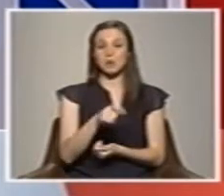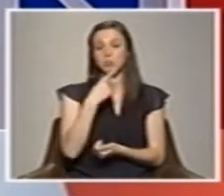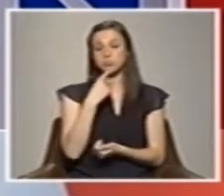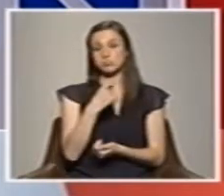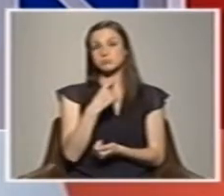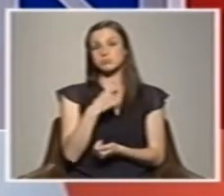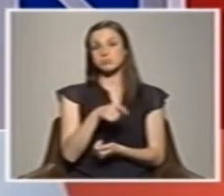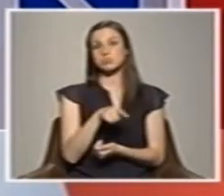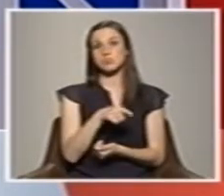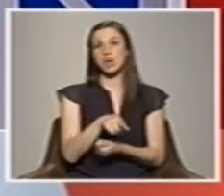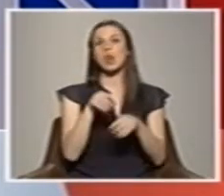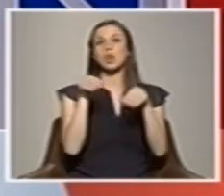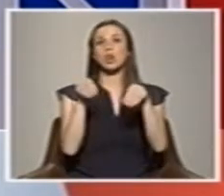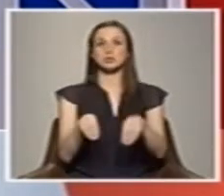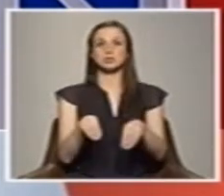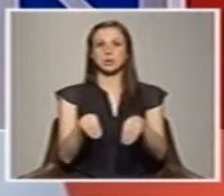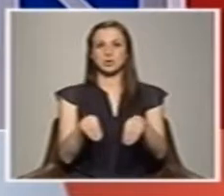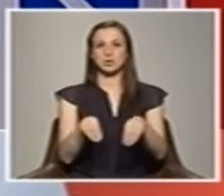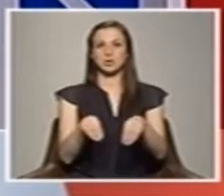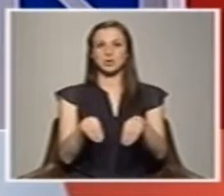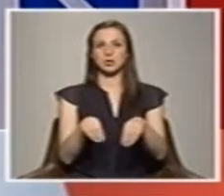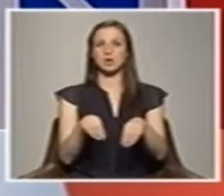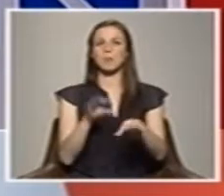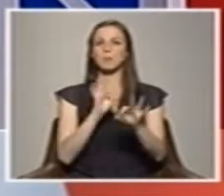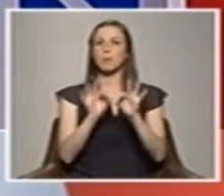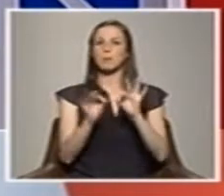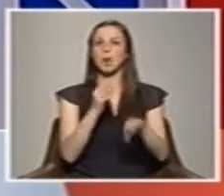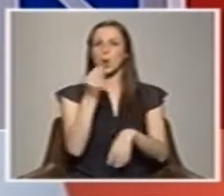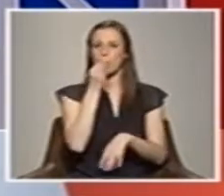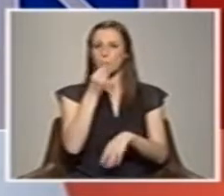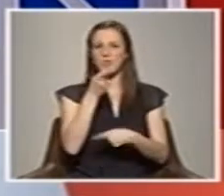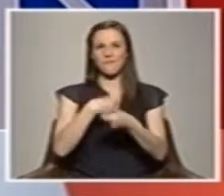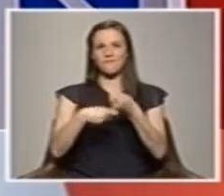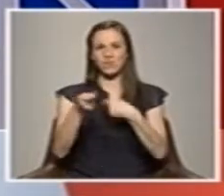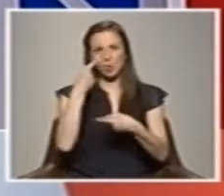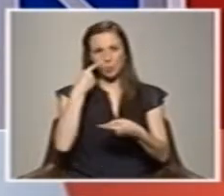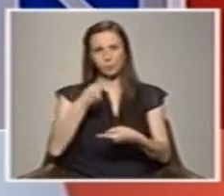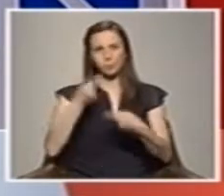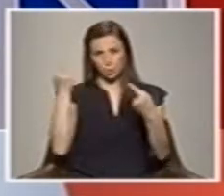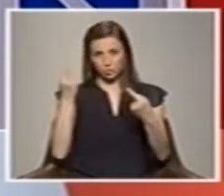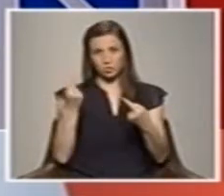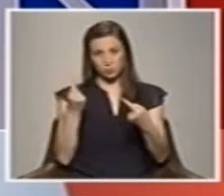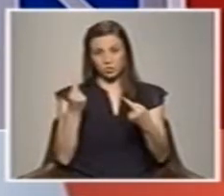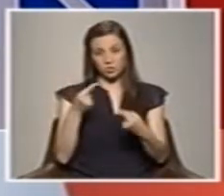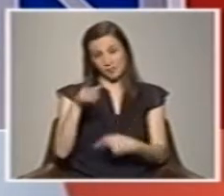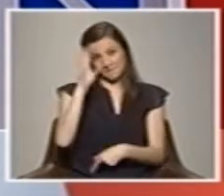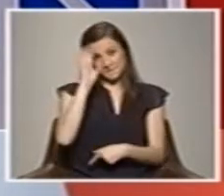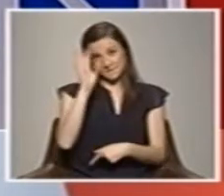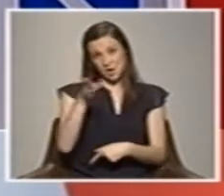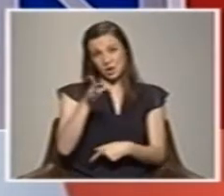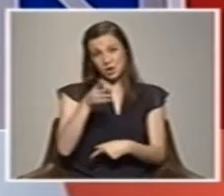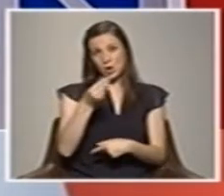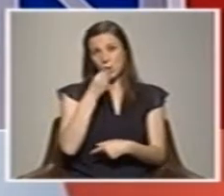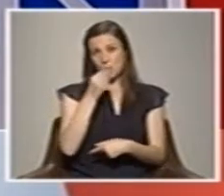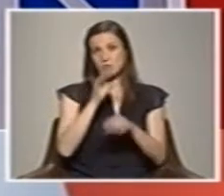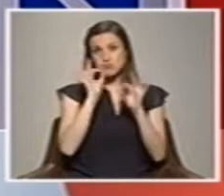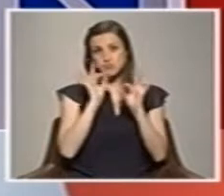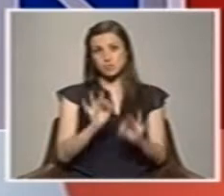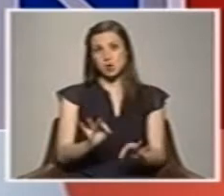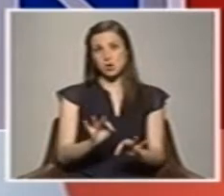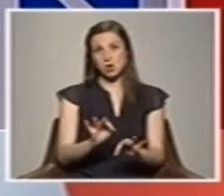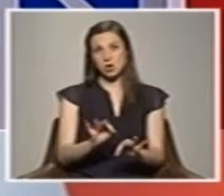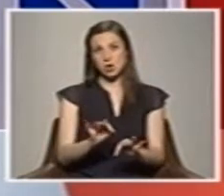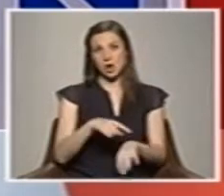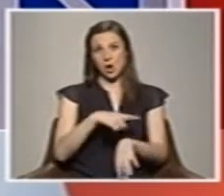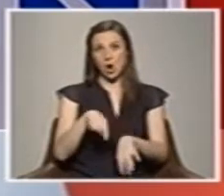em lojas onde há confecção de alimentos para venda ao público. Eu sei que no fim do alimento estar preparado tem um X